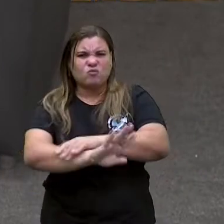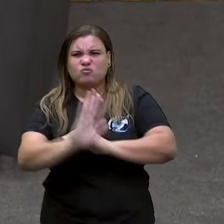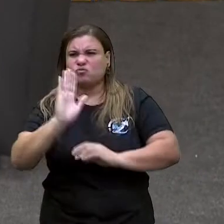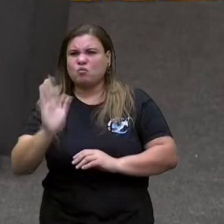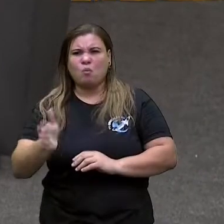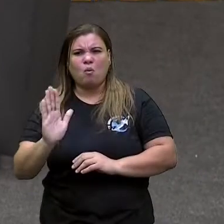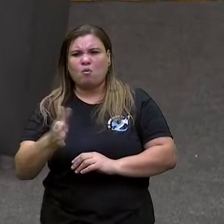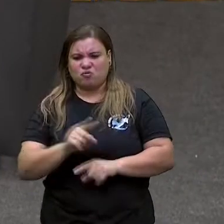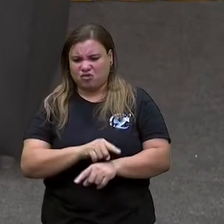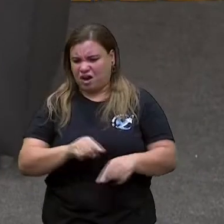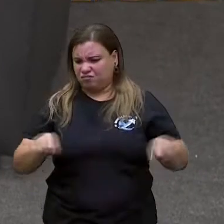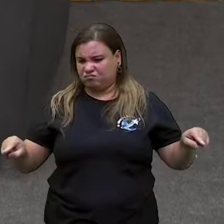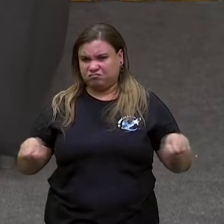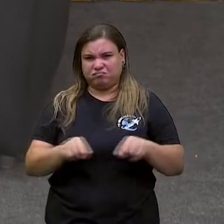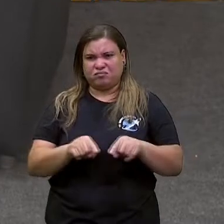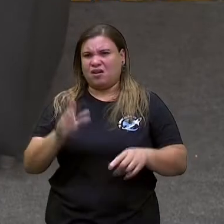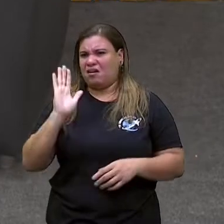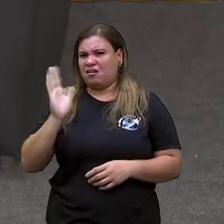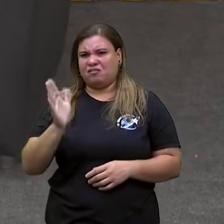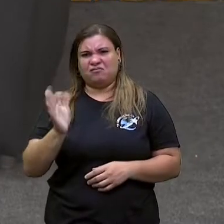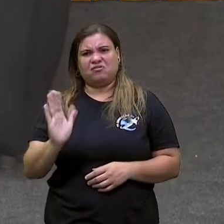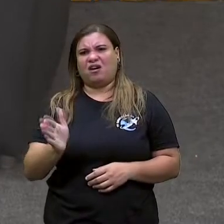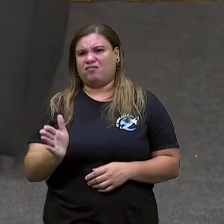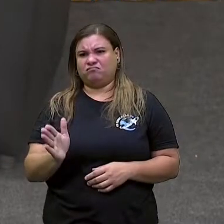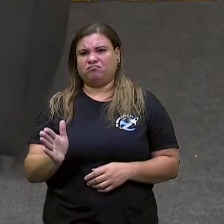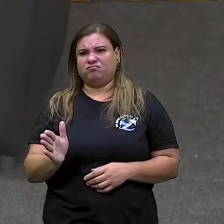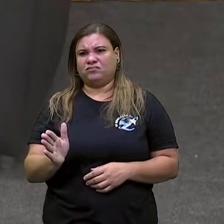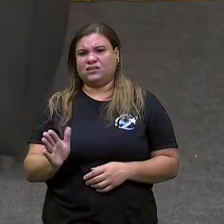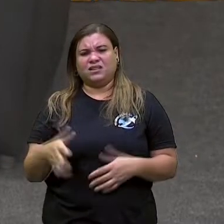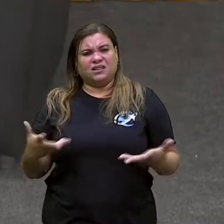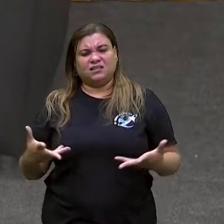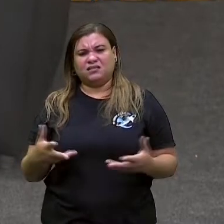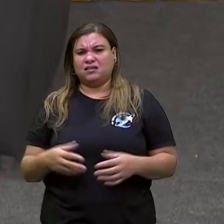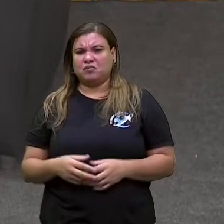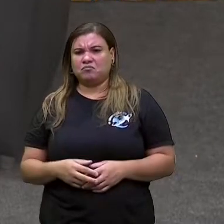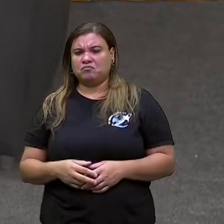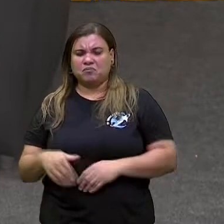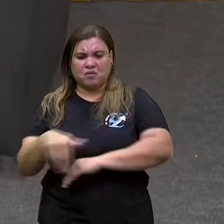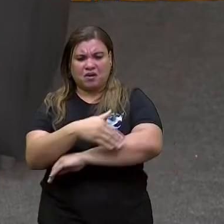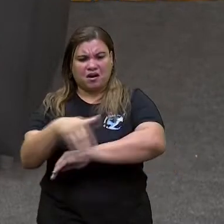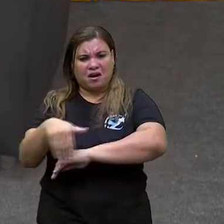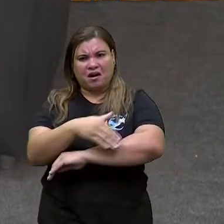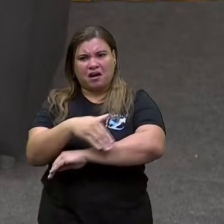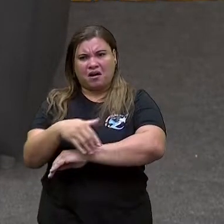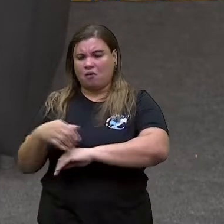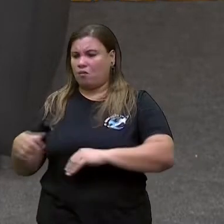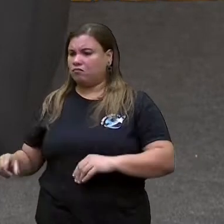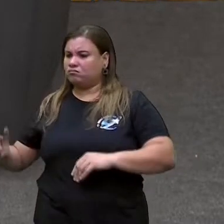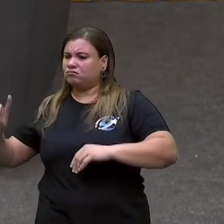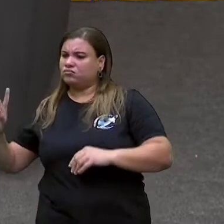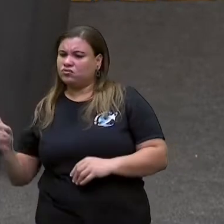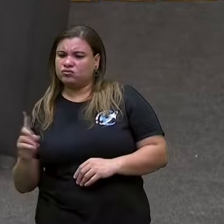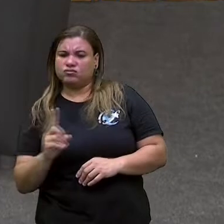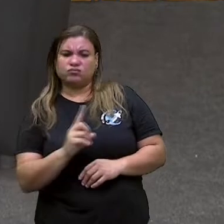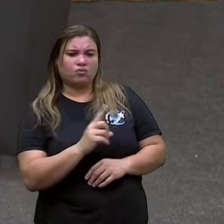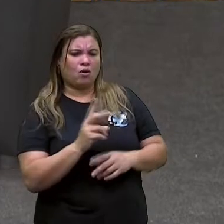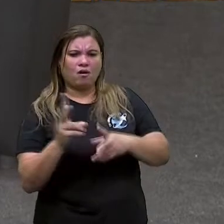pega a cadeira, senta, guarda o material, e você não percebe nem que sentou e que aí que está começando a aula, porque o seu